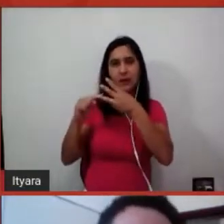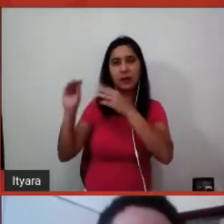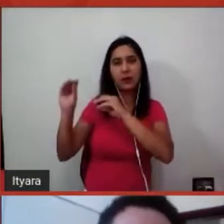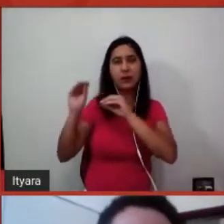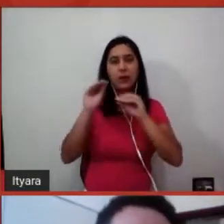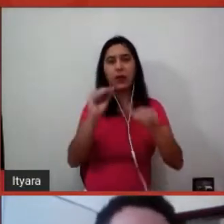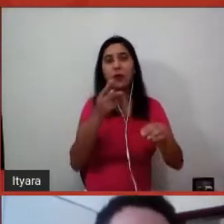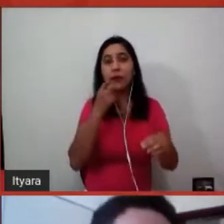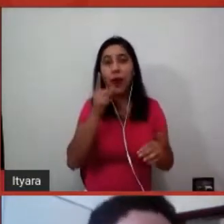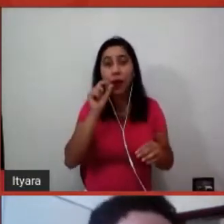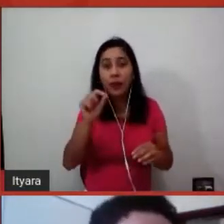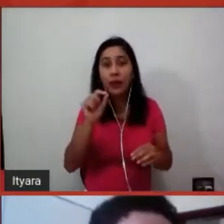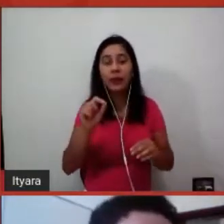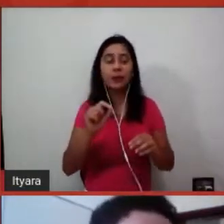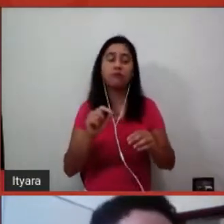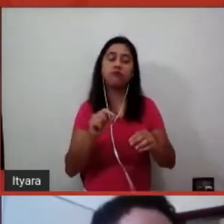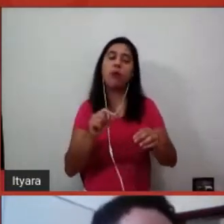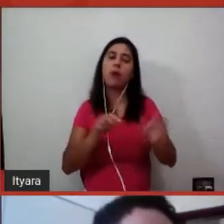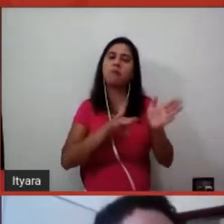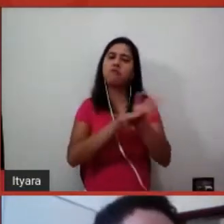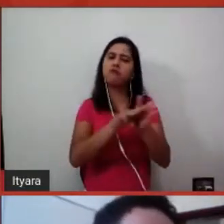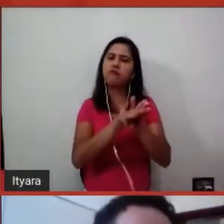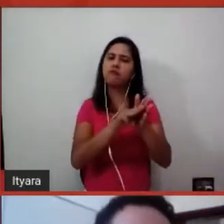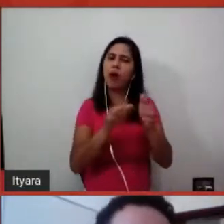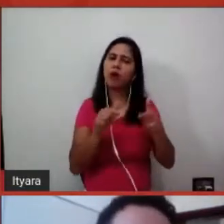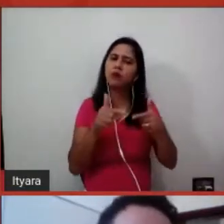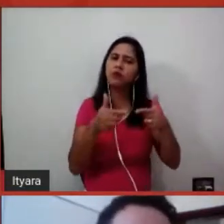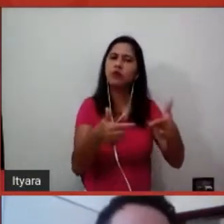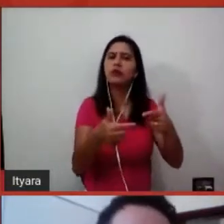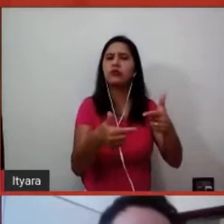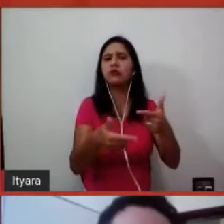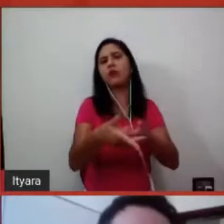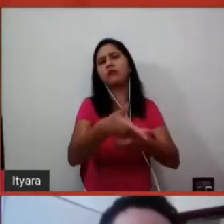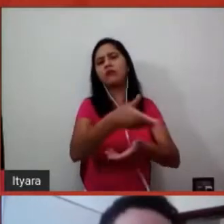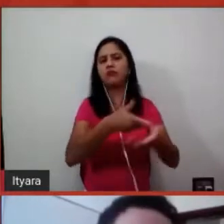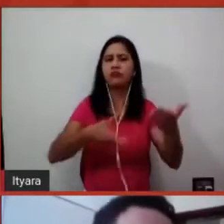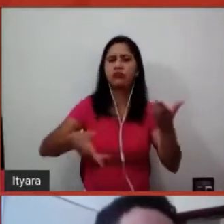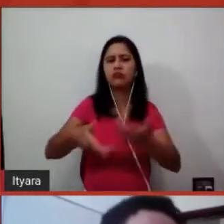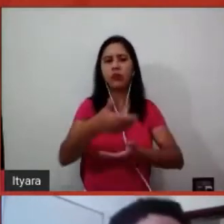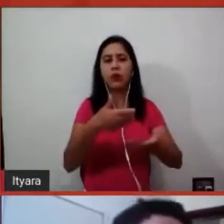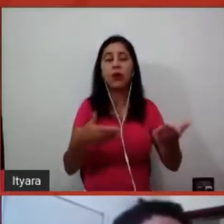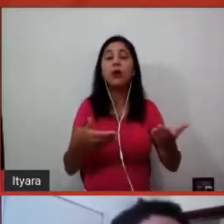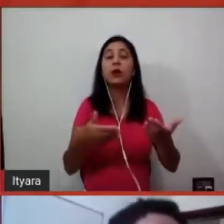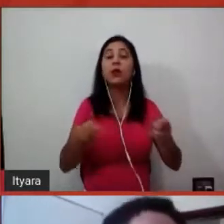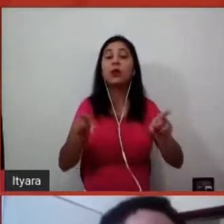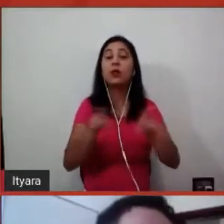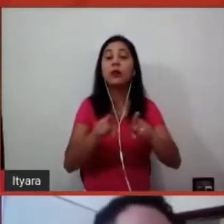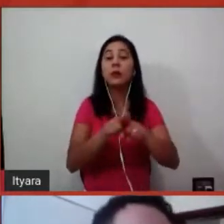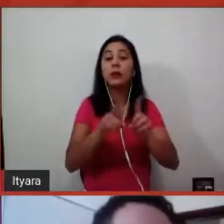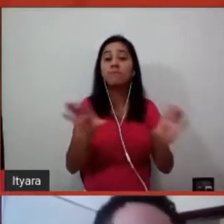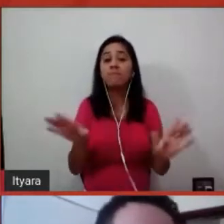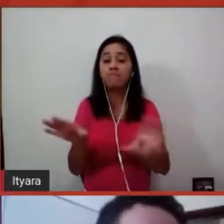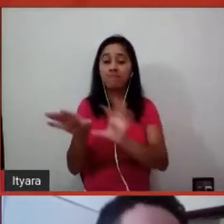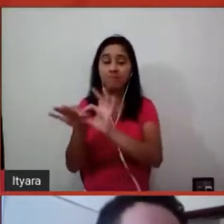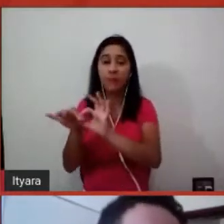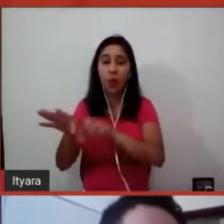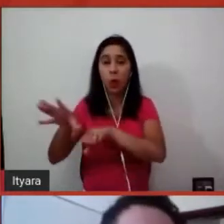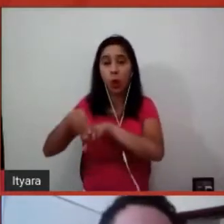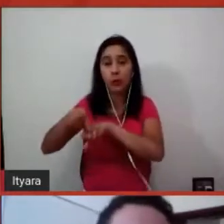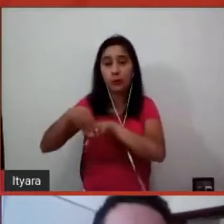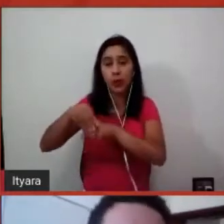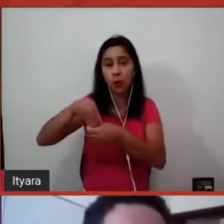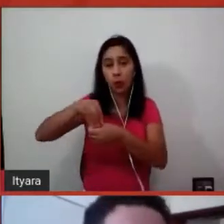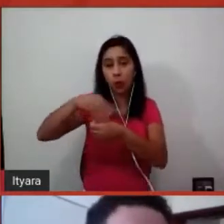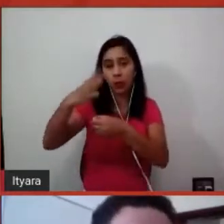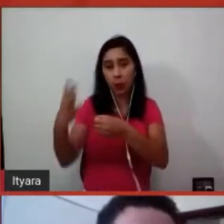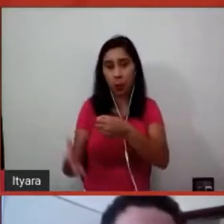colaboração das metodologias ativas, das diversas que estão colocadas aí, para correlacionar e integrar os conhecimentos de conteúdo,